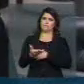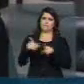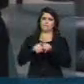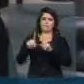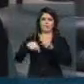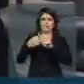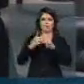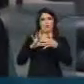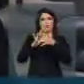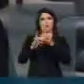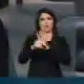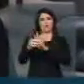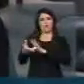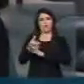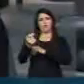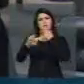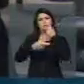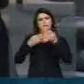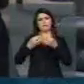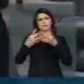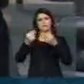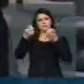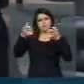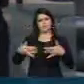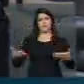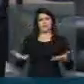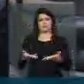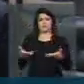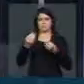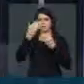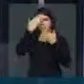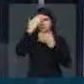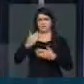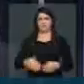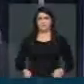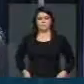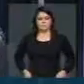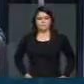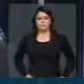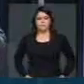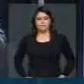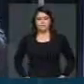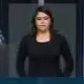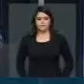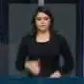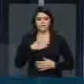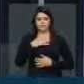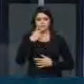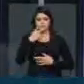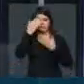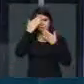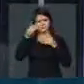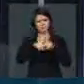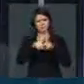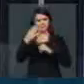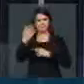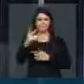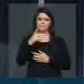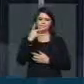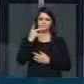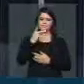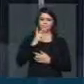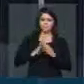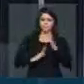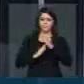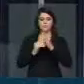me somo a esse brilhante momento que V. Exª vive nessa casa. Muito obrigado. Eu gostaria de agradecer também a intervenção de V. Exª, o